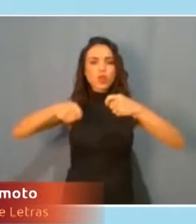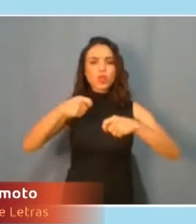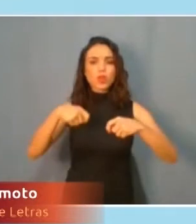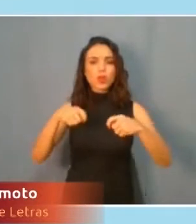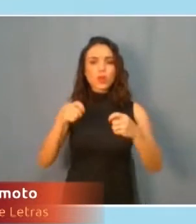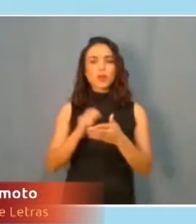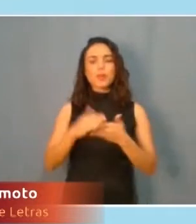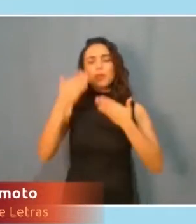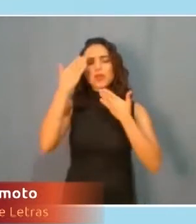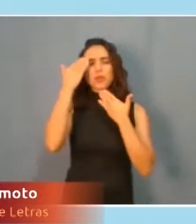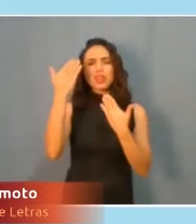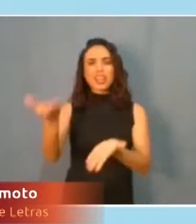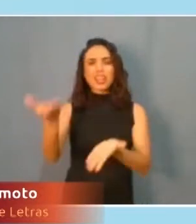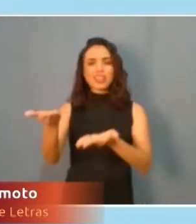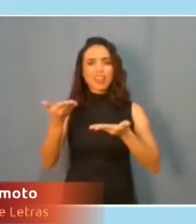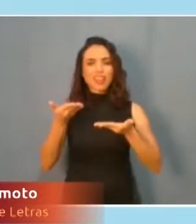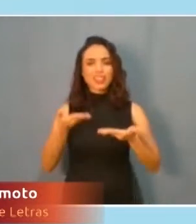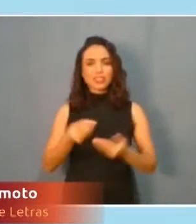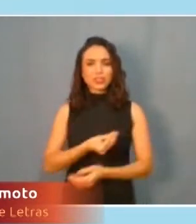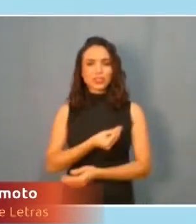uma honra ter você com a gente.